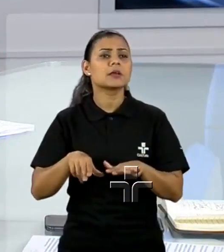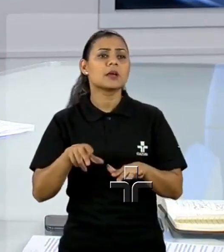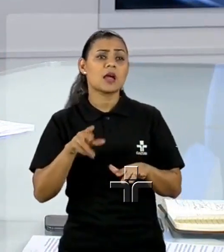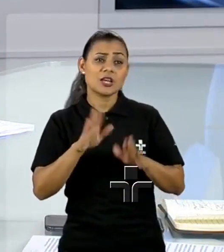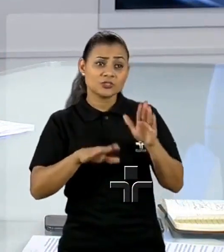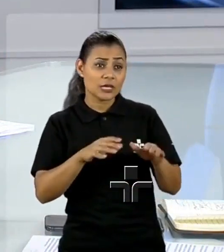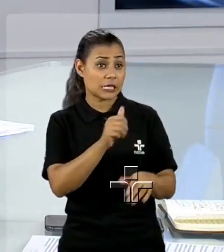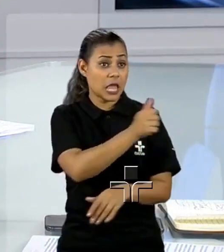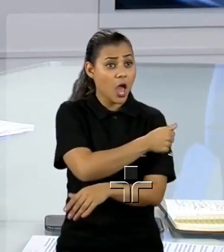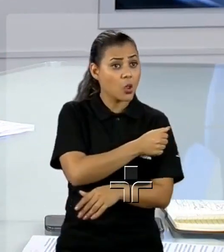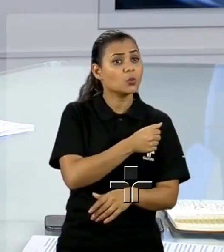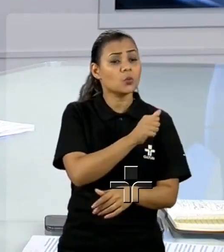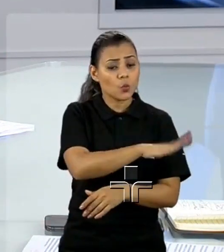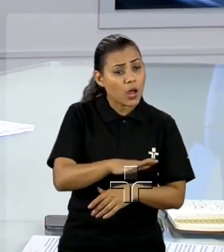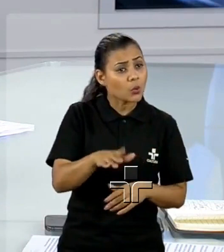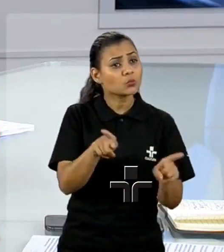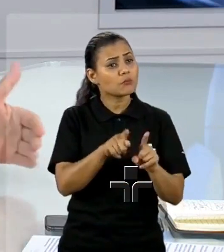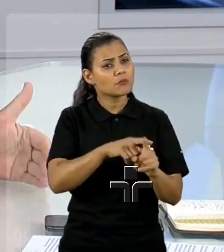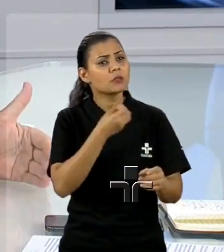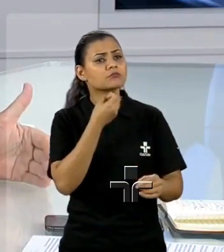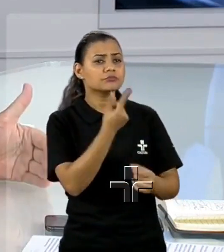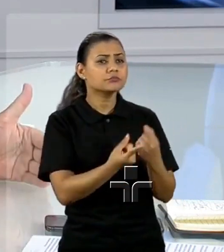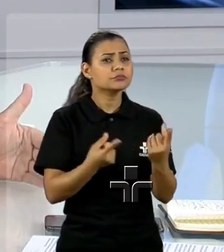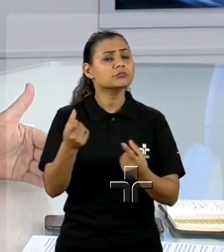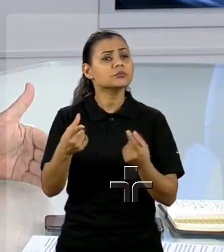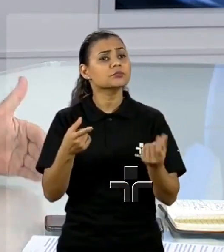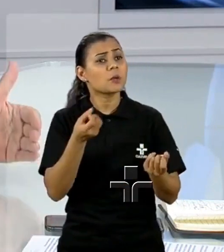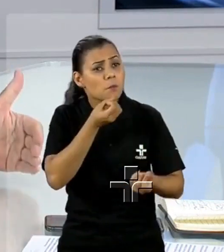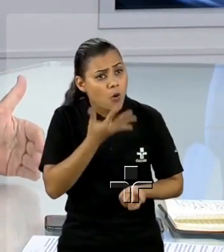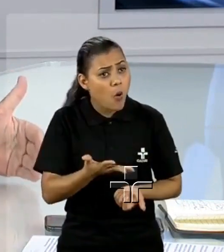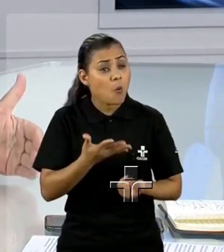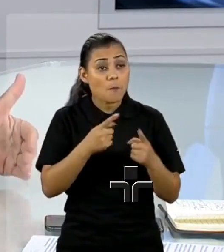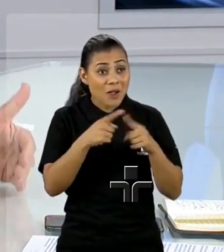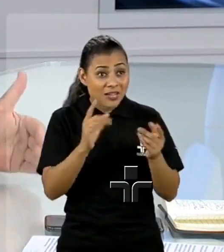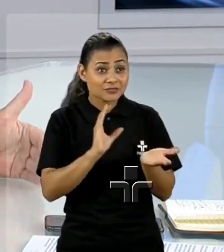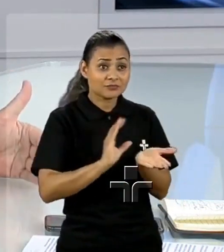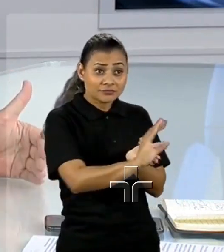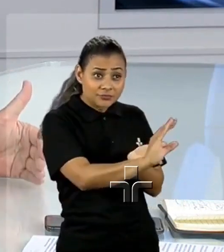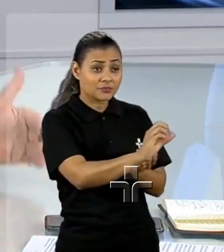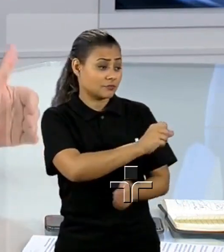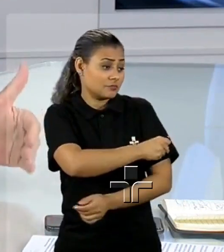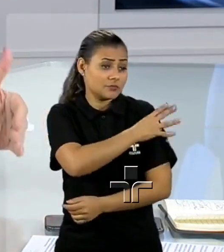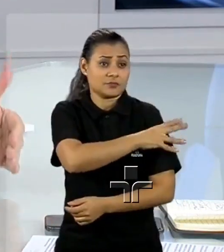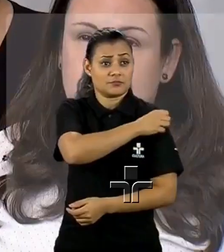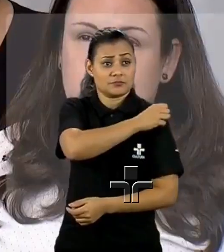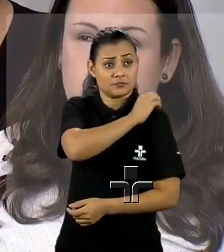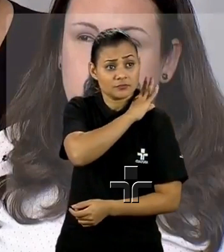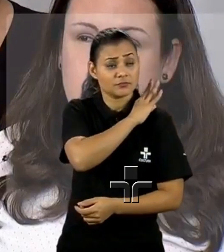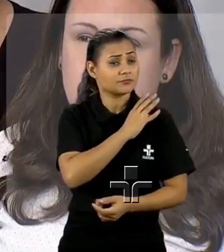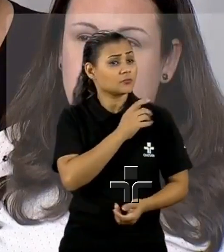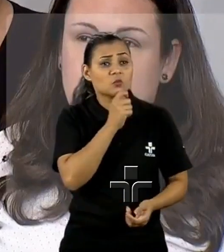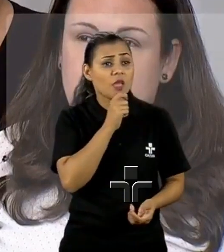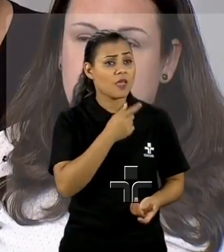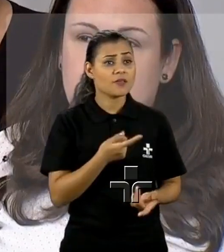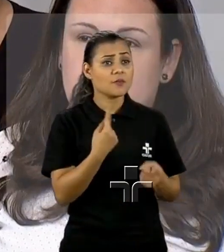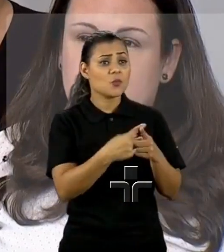alunos bem formados, os egressos não alimentam a rede pública fundamental e média. Justamente por quê? Porque não